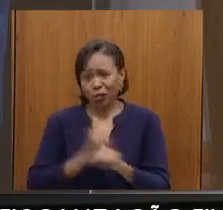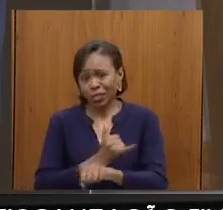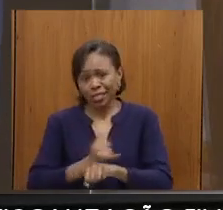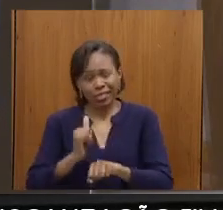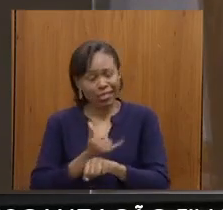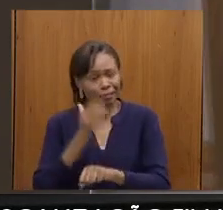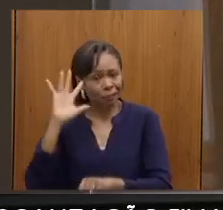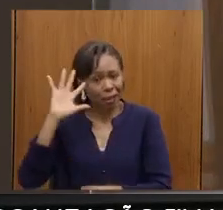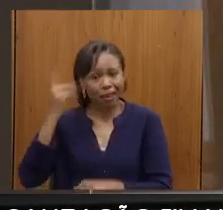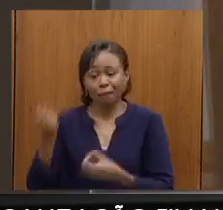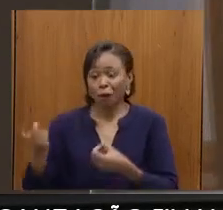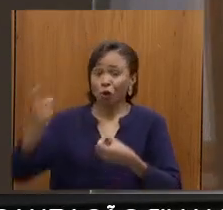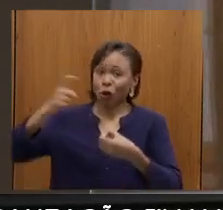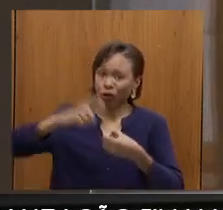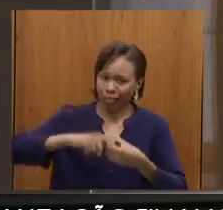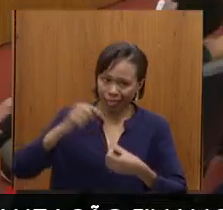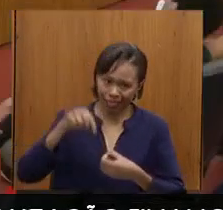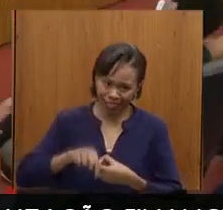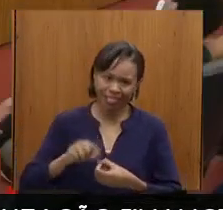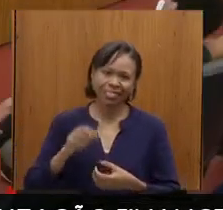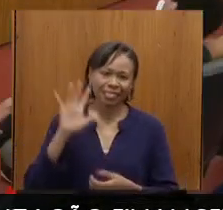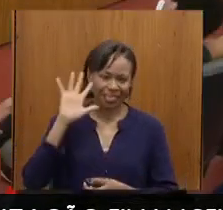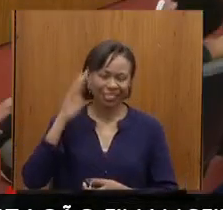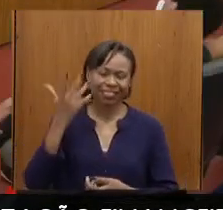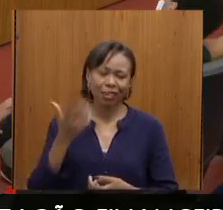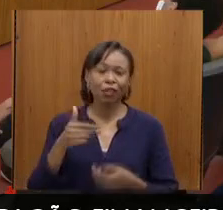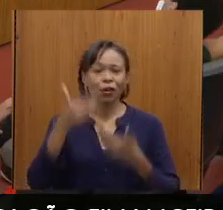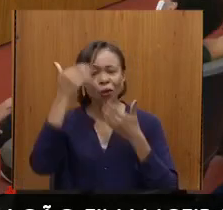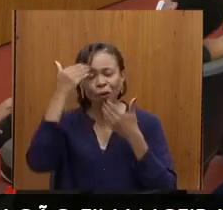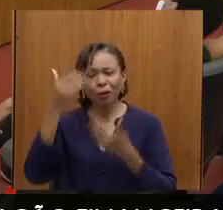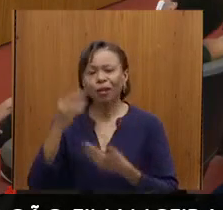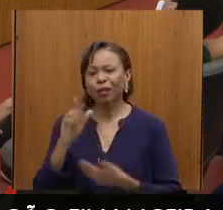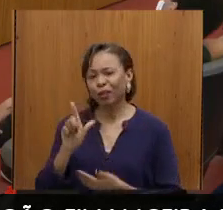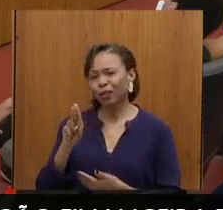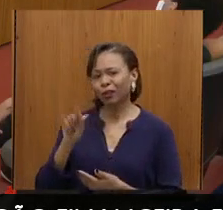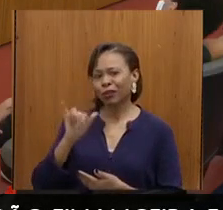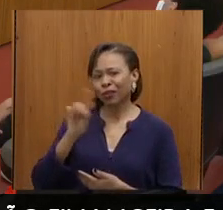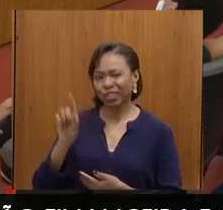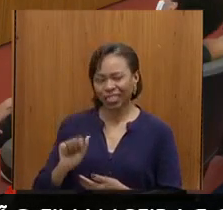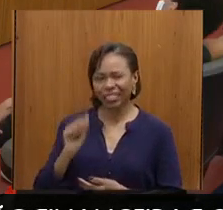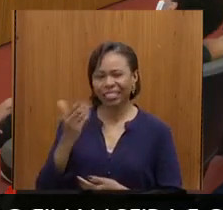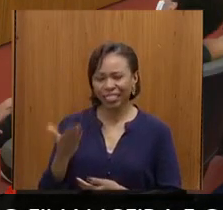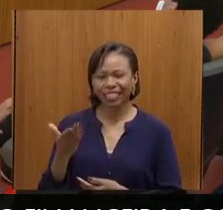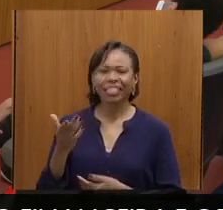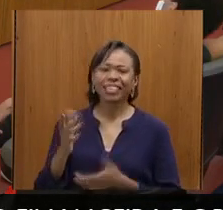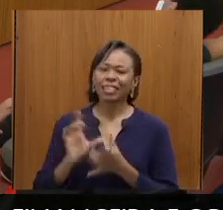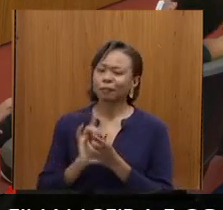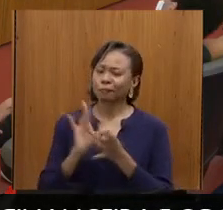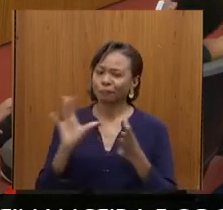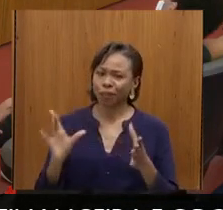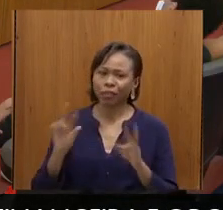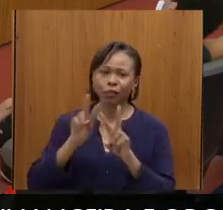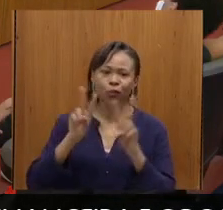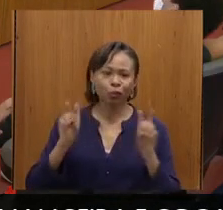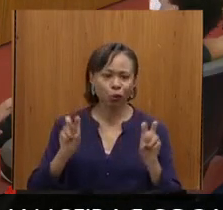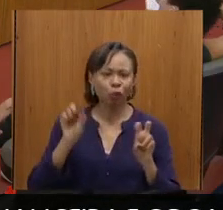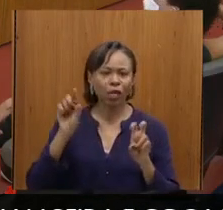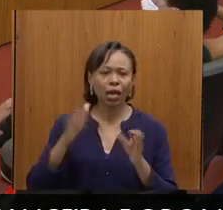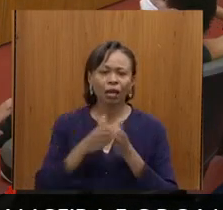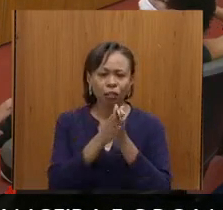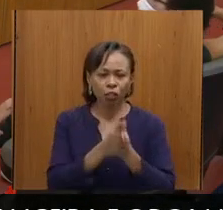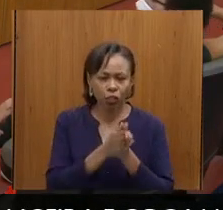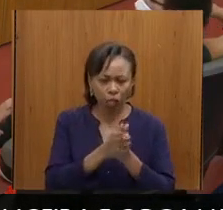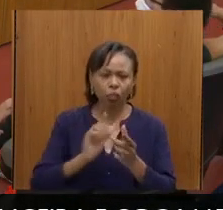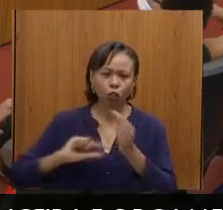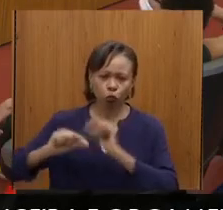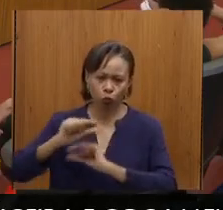retomada desse diálogo. E obrigado, viu, Luísa, pela sua disponibilidade em relação à questão lá do Jequitão e